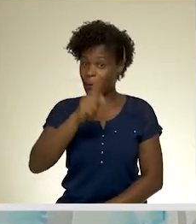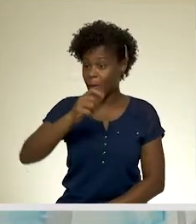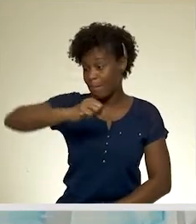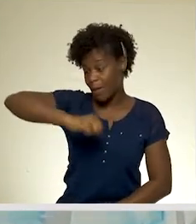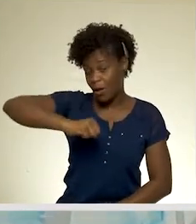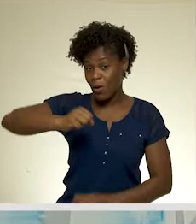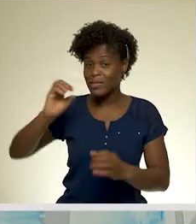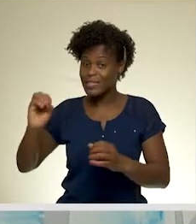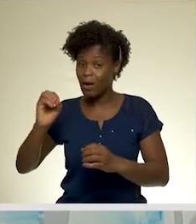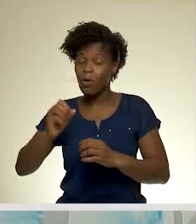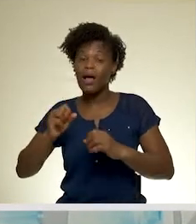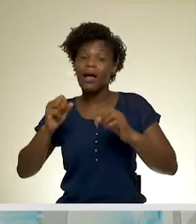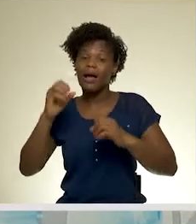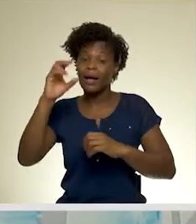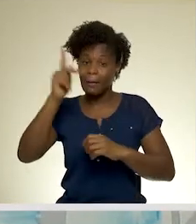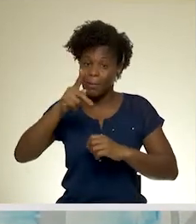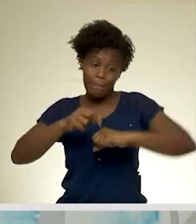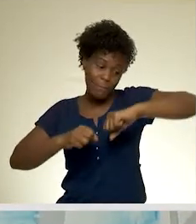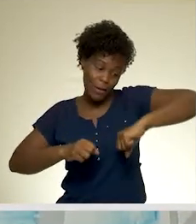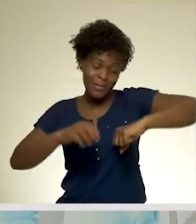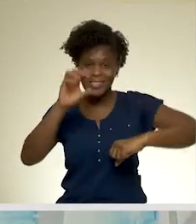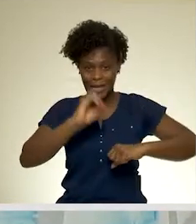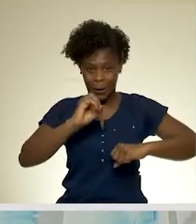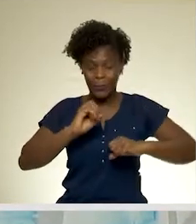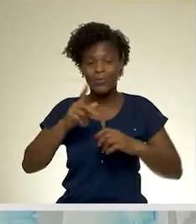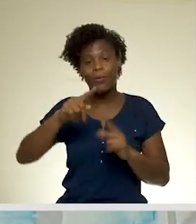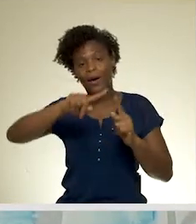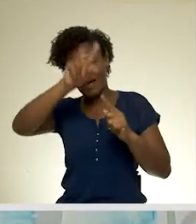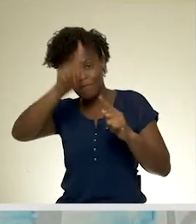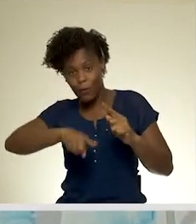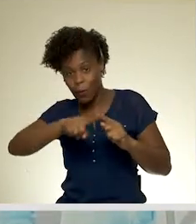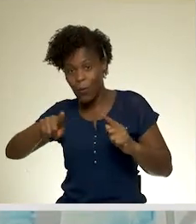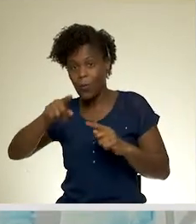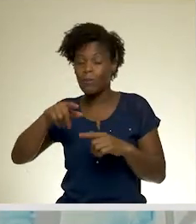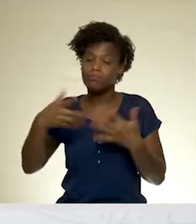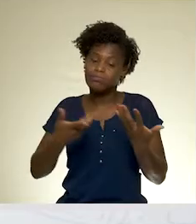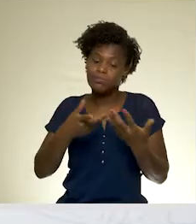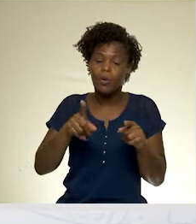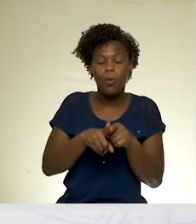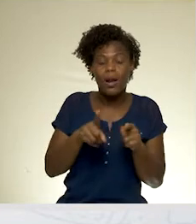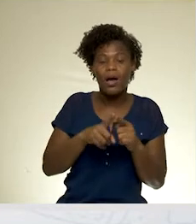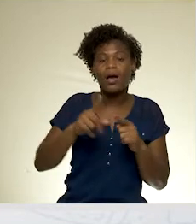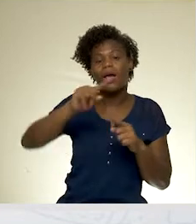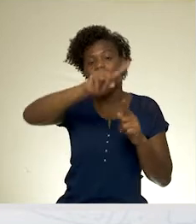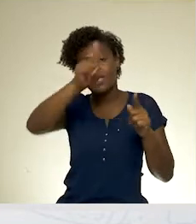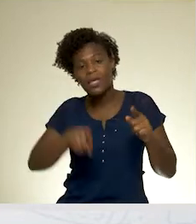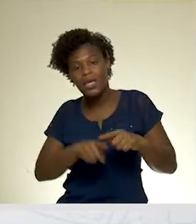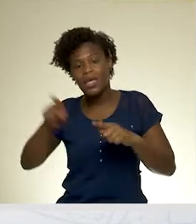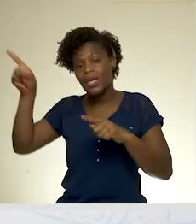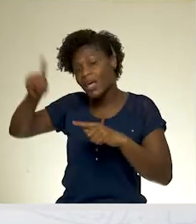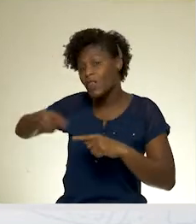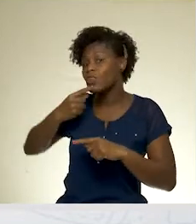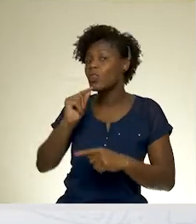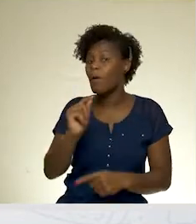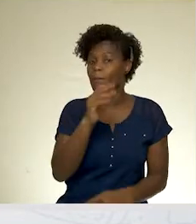k é menor do que zero. O gráfico é hipérbolo em cada um dos casos. Visto isso, vamos ver